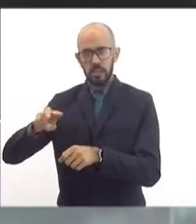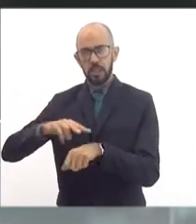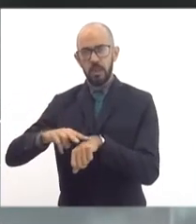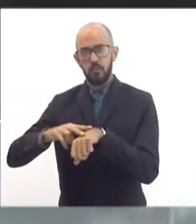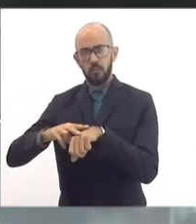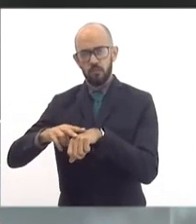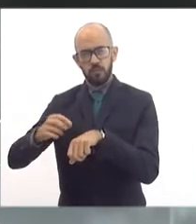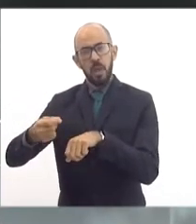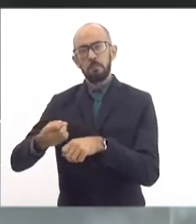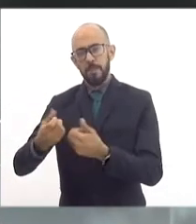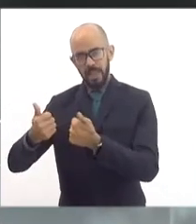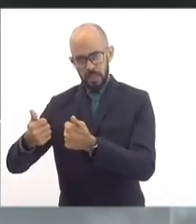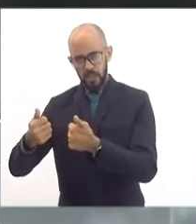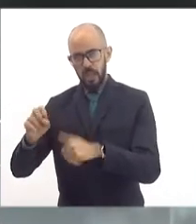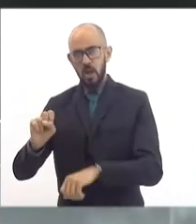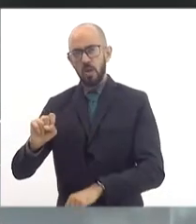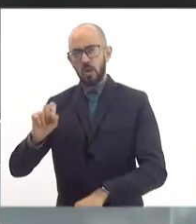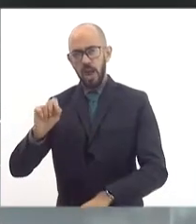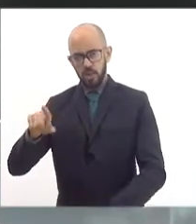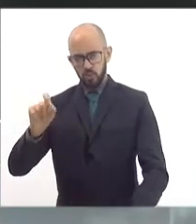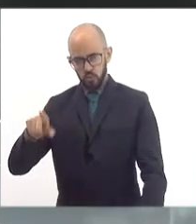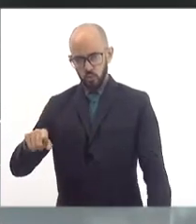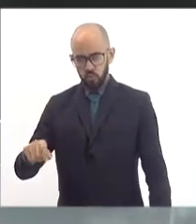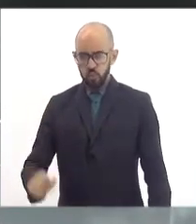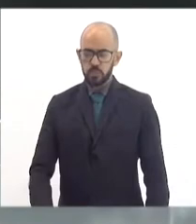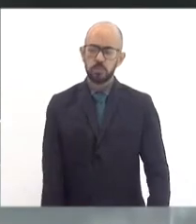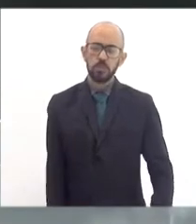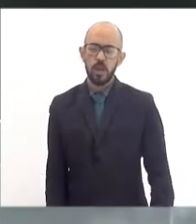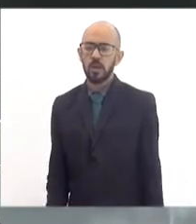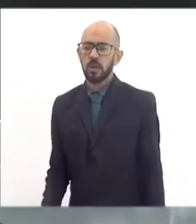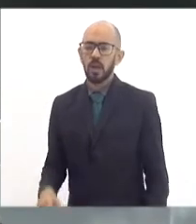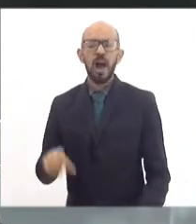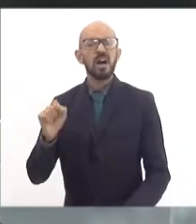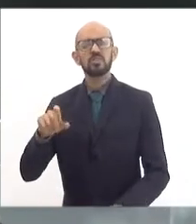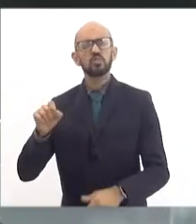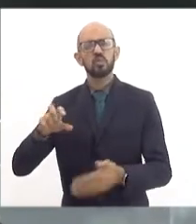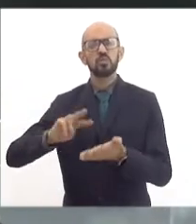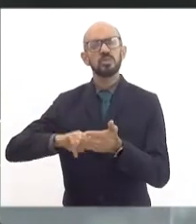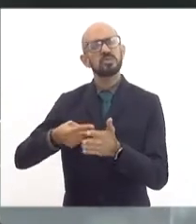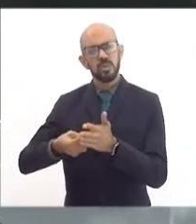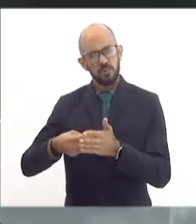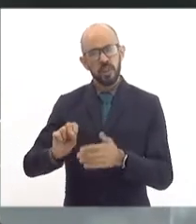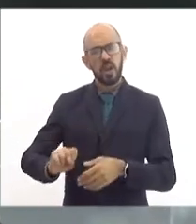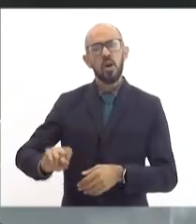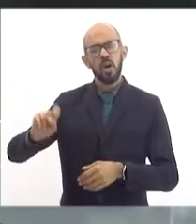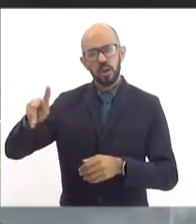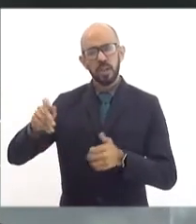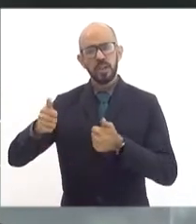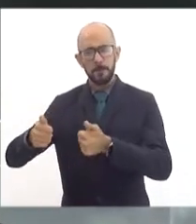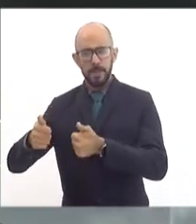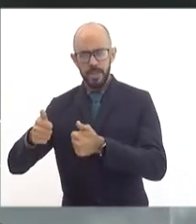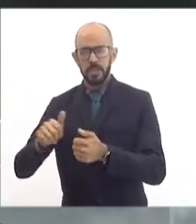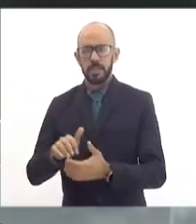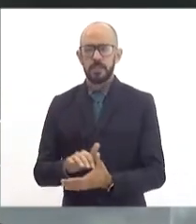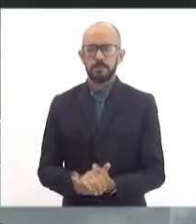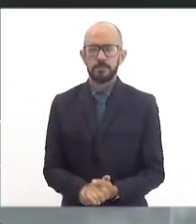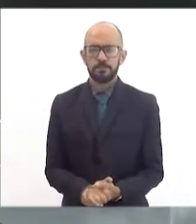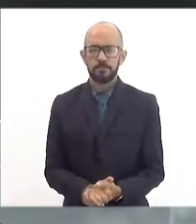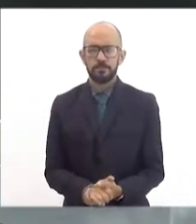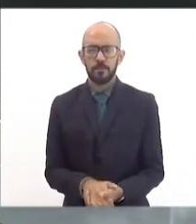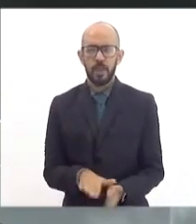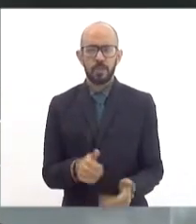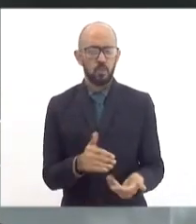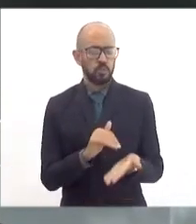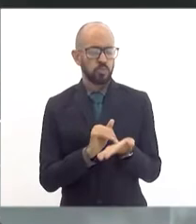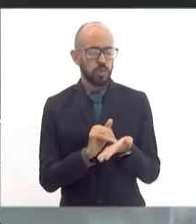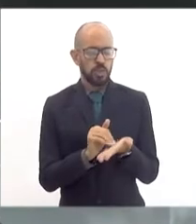E aqui eu já levanto propositadamente com o secretário Nelson Rocha aqui.